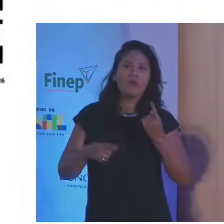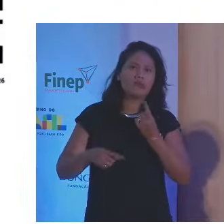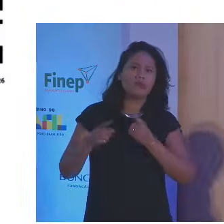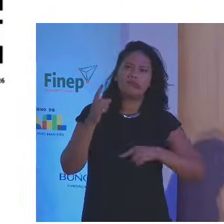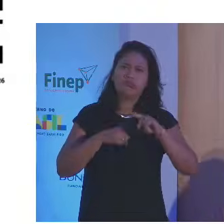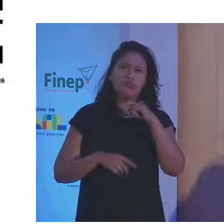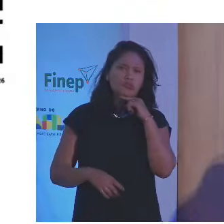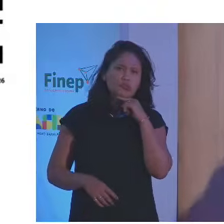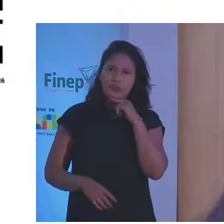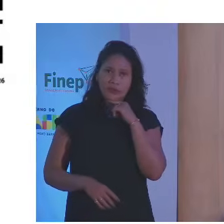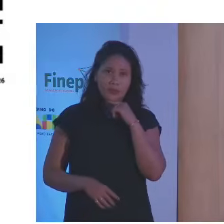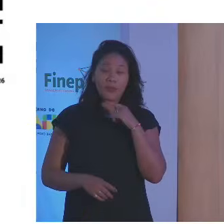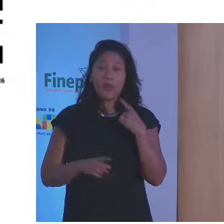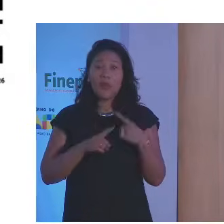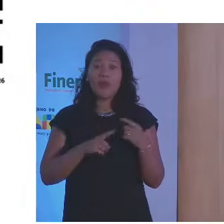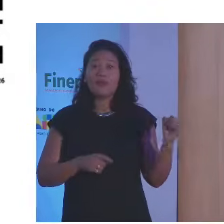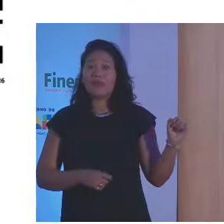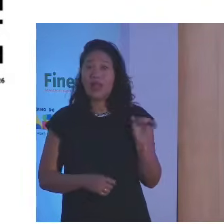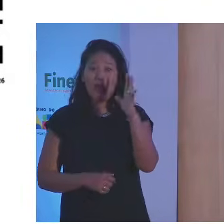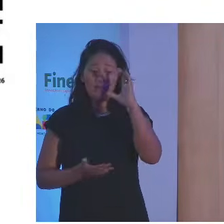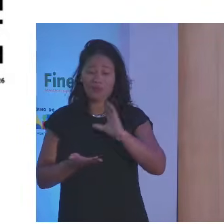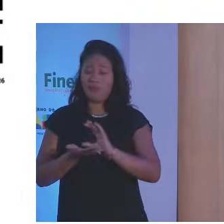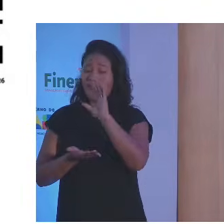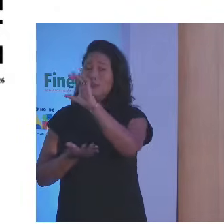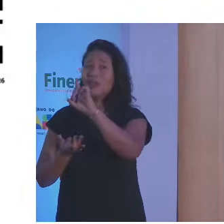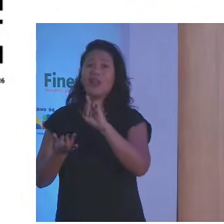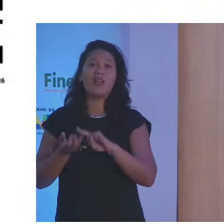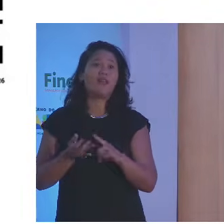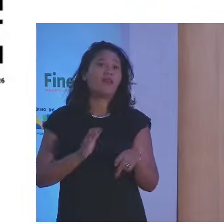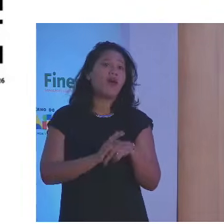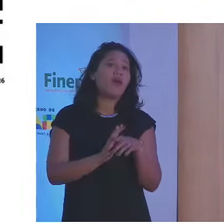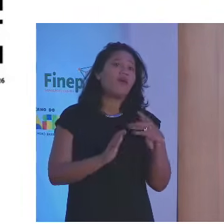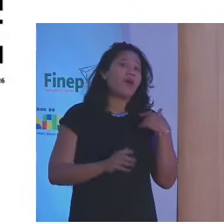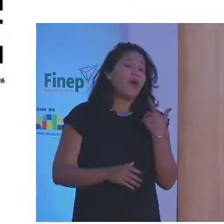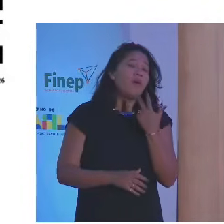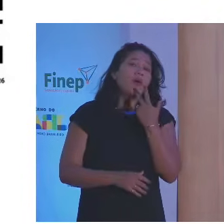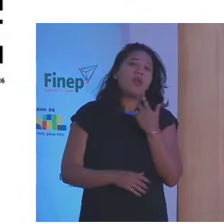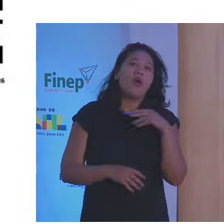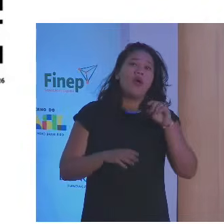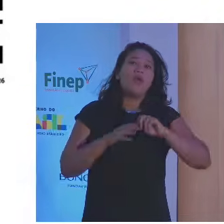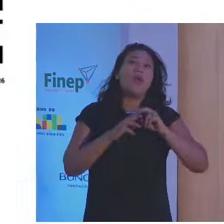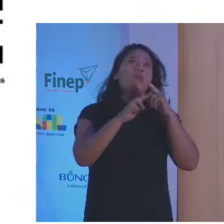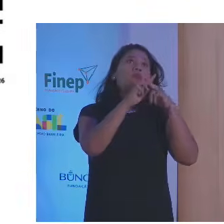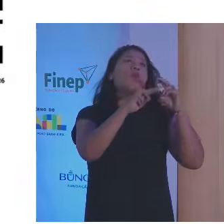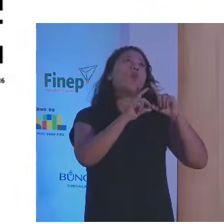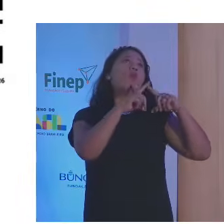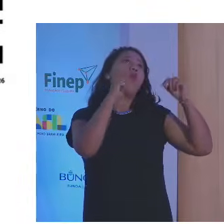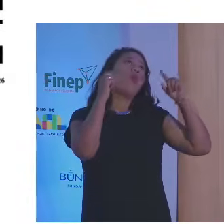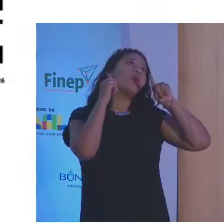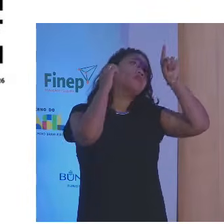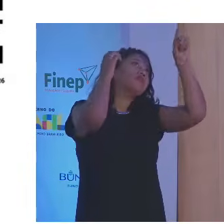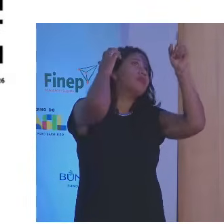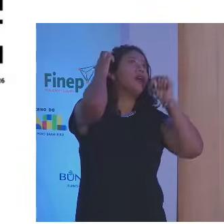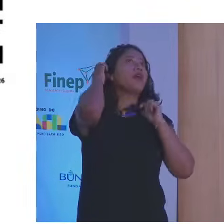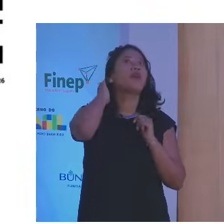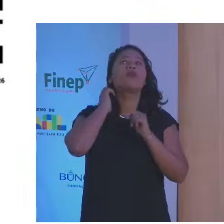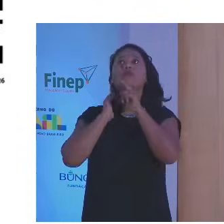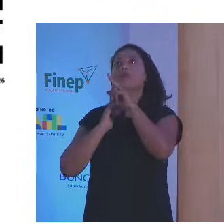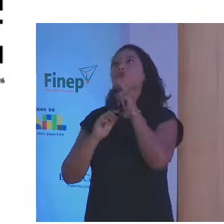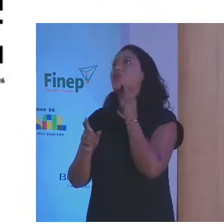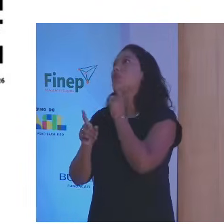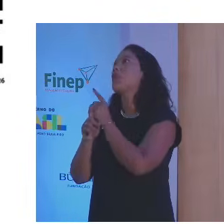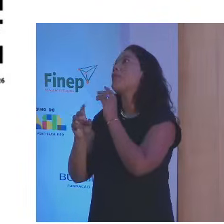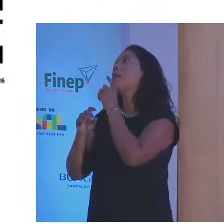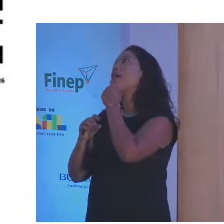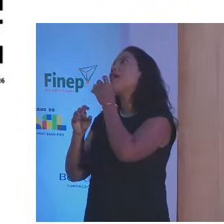essas incertezas, porque é muito caro, não tem tanto a fé quanto mandar uma sonda para a Lua, não tem tanto a fé quanto você descobrir